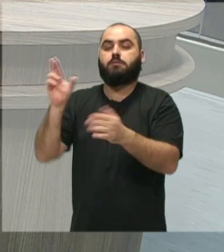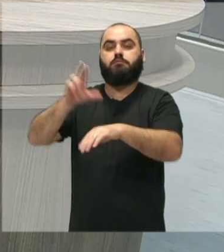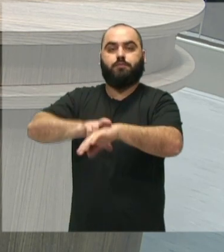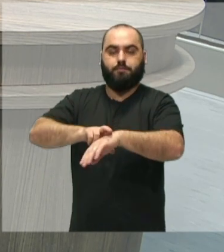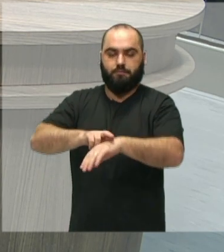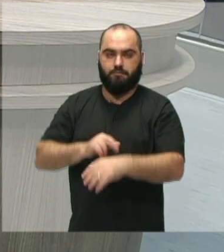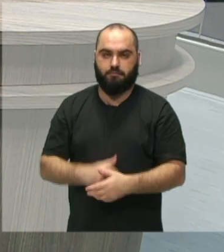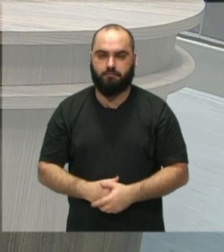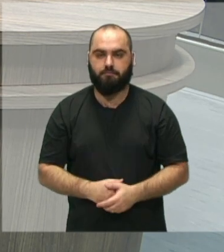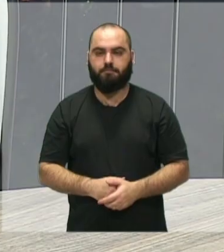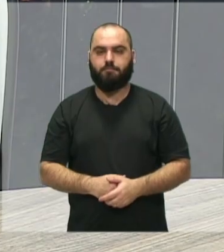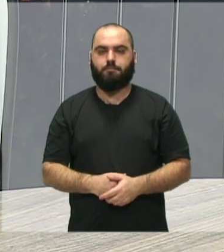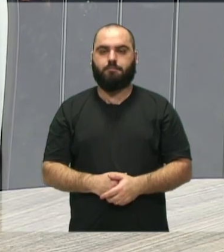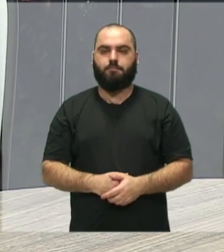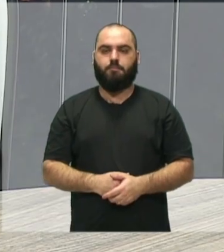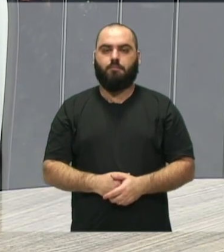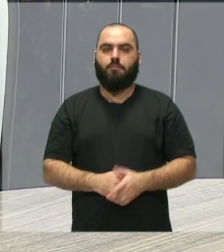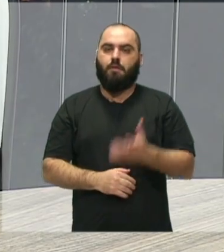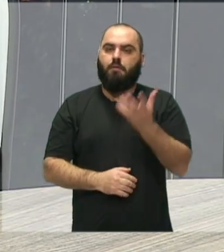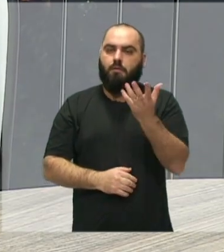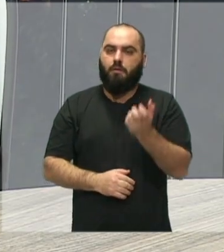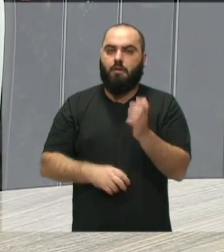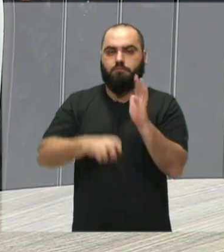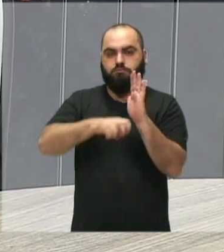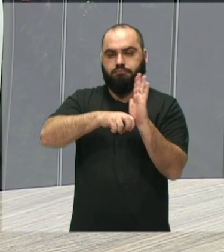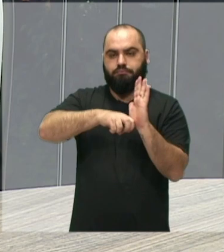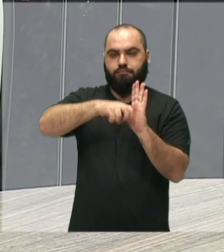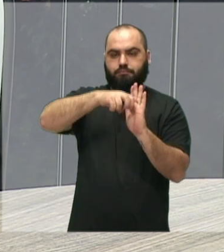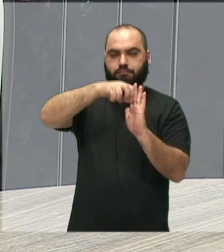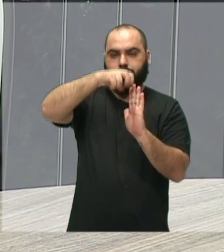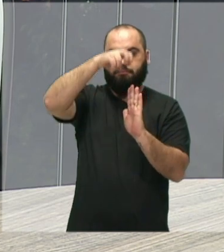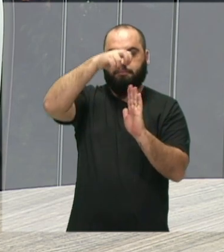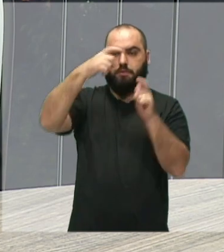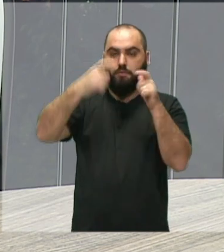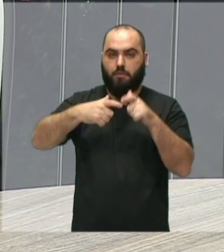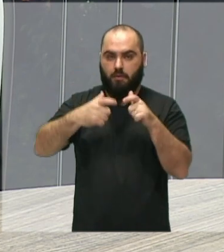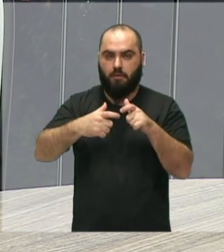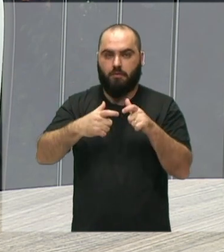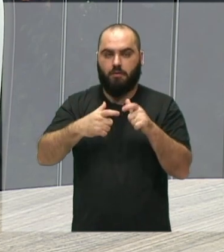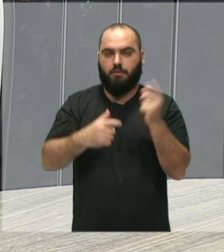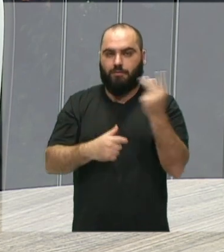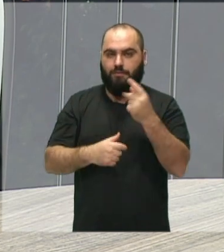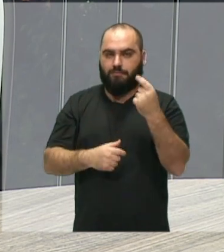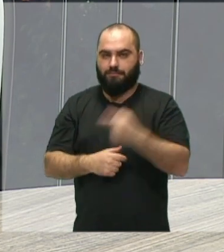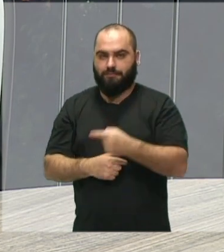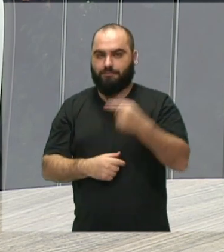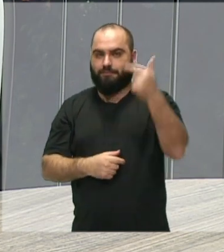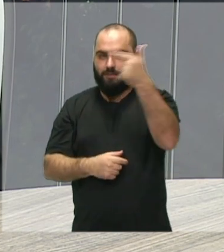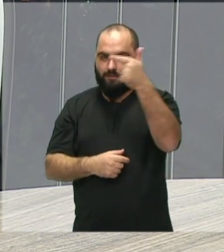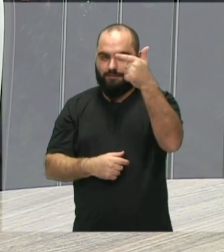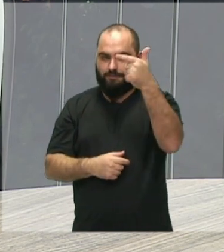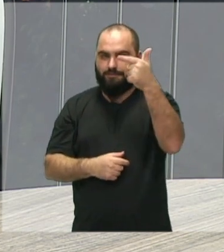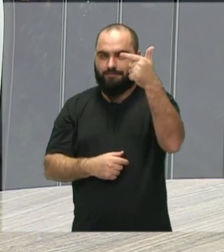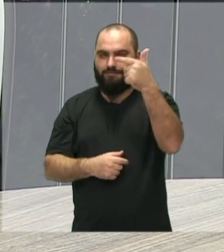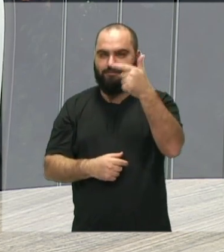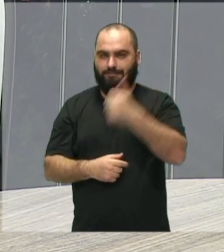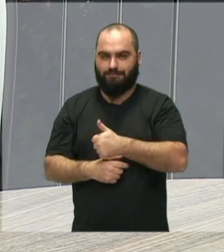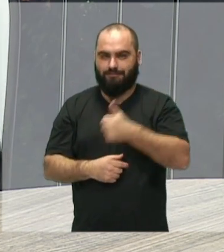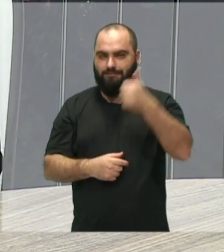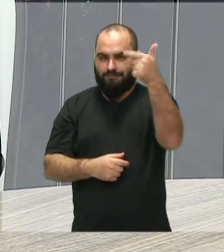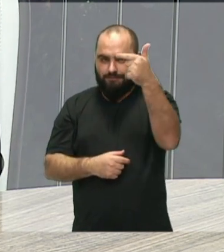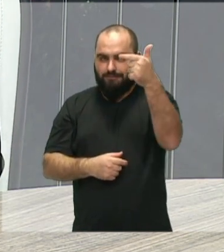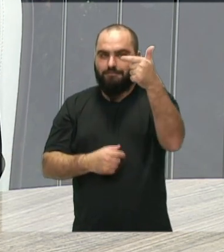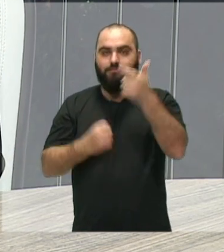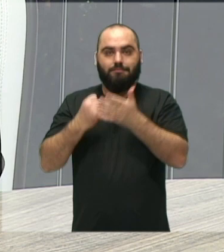ele se pretende colocar o elevador no espaço expositivo, que são 2 andares, né? Então isso vai ajudar na questão